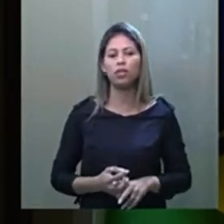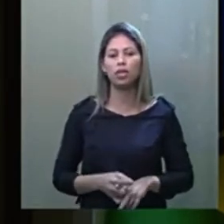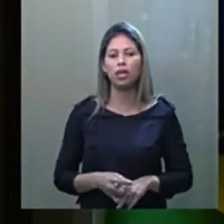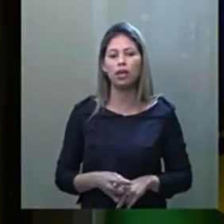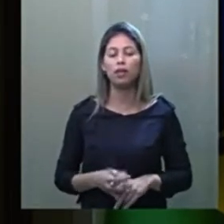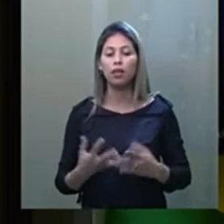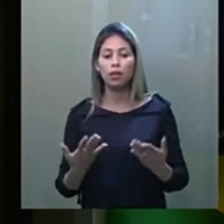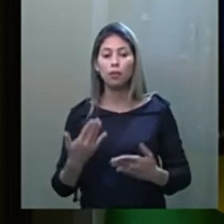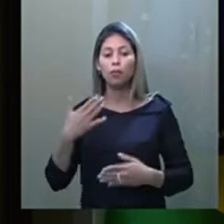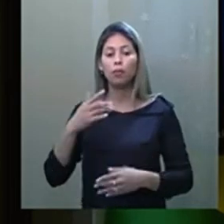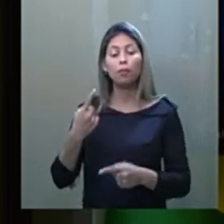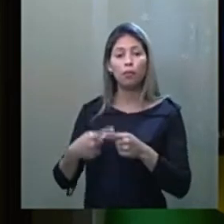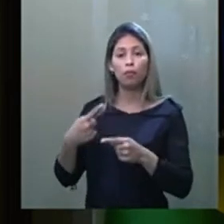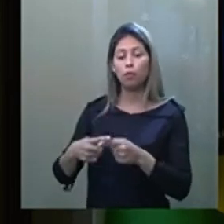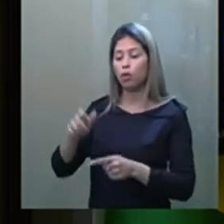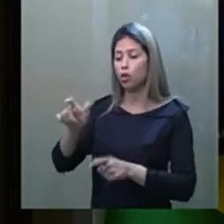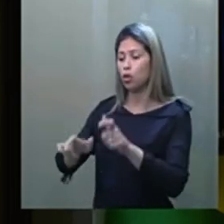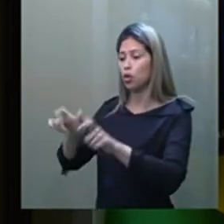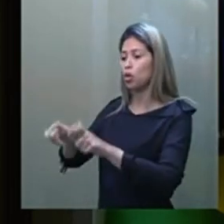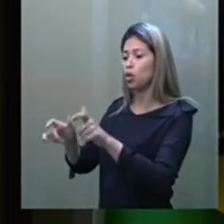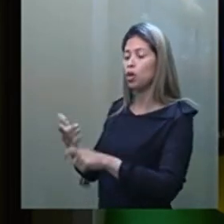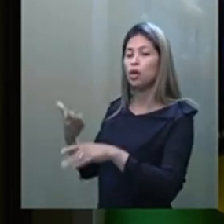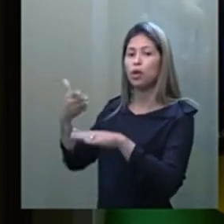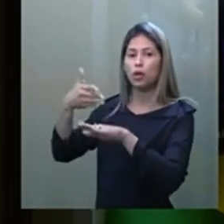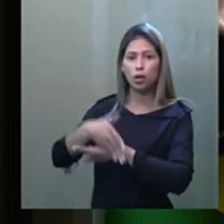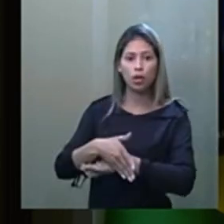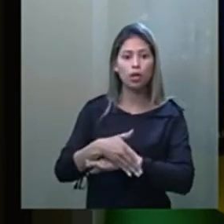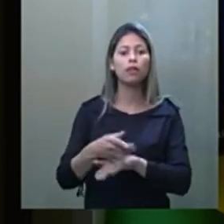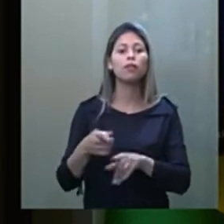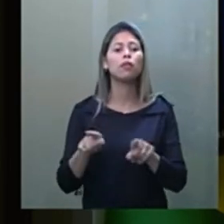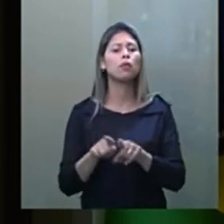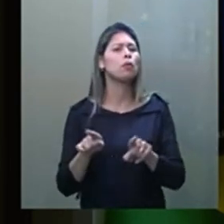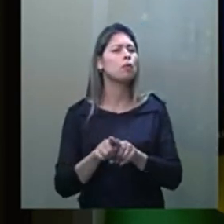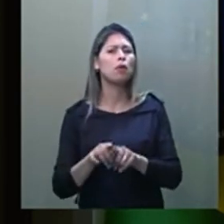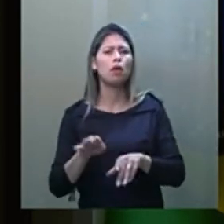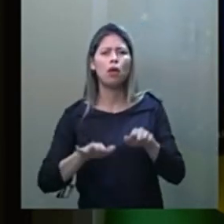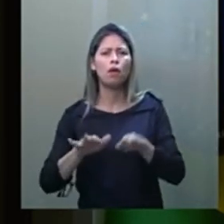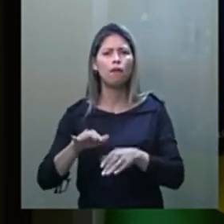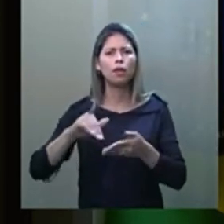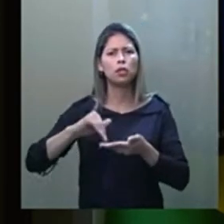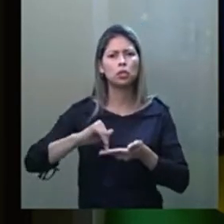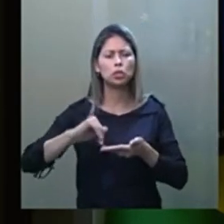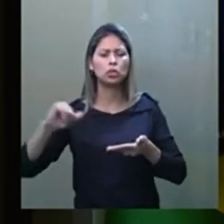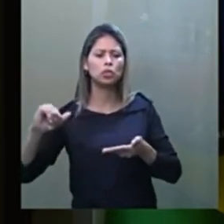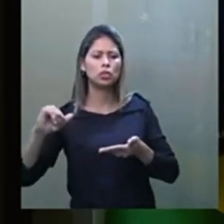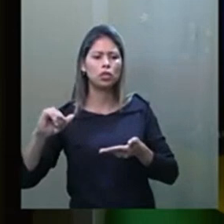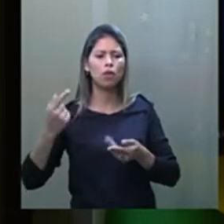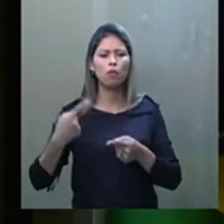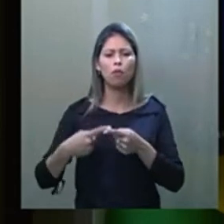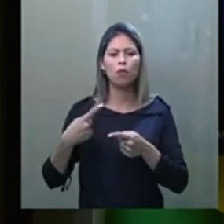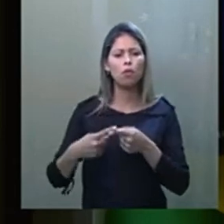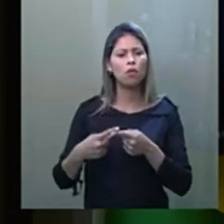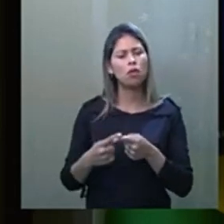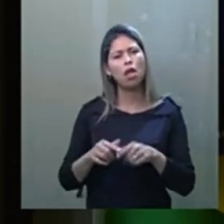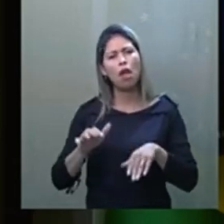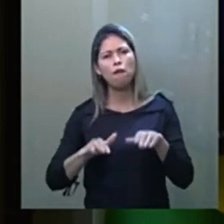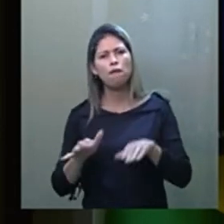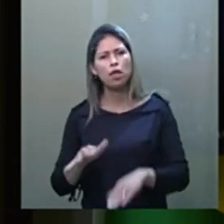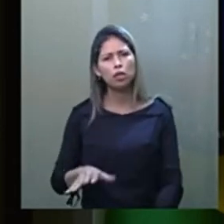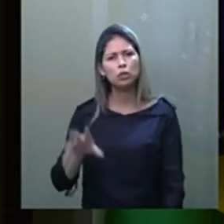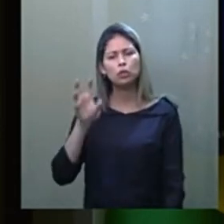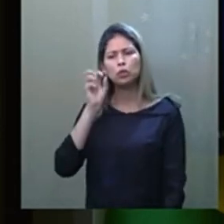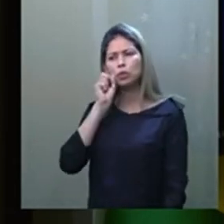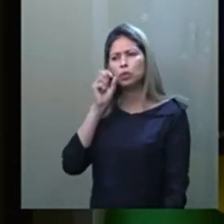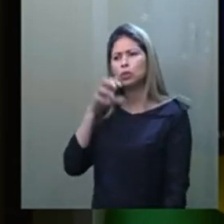Por que essas pessoas devem ser escanteadas? Por que não devem ser nem sequer